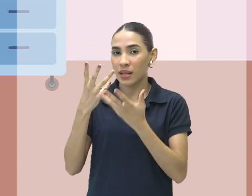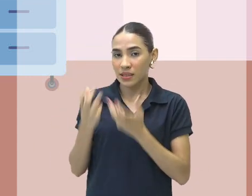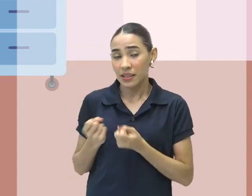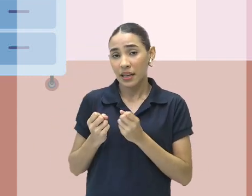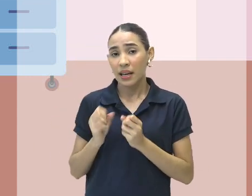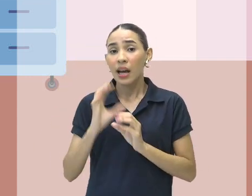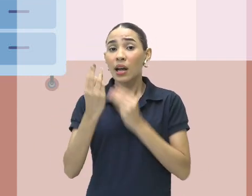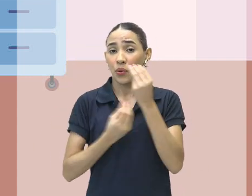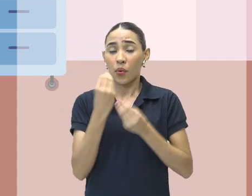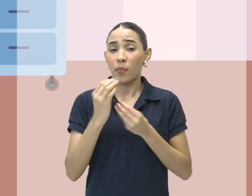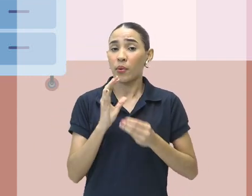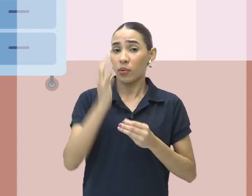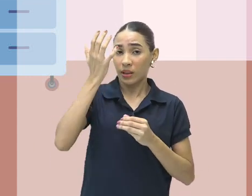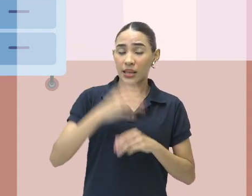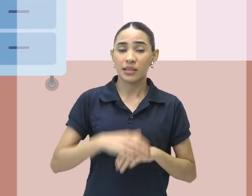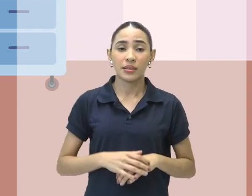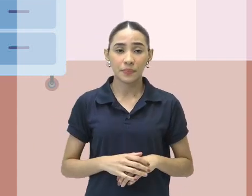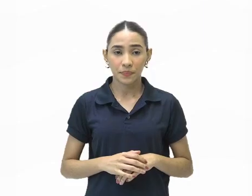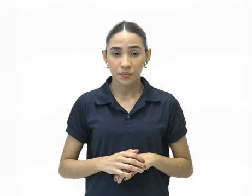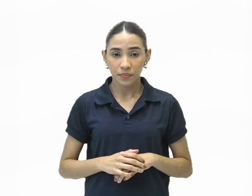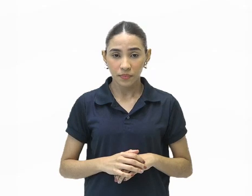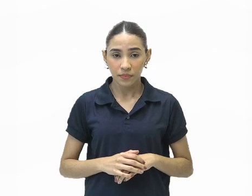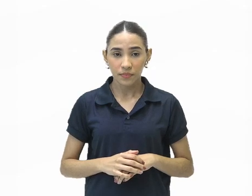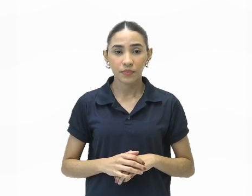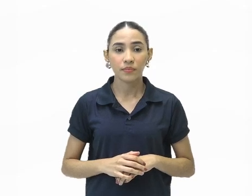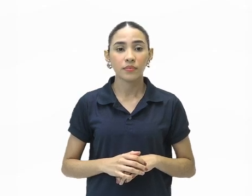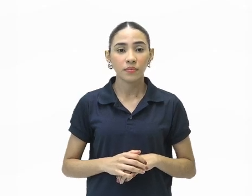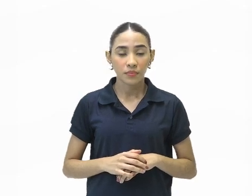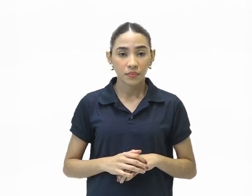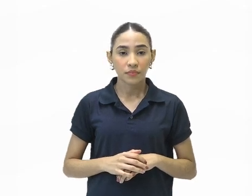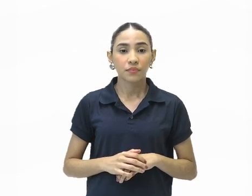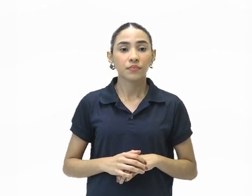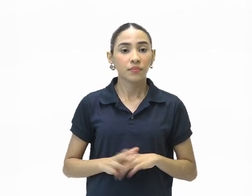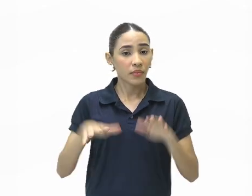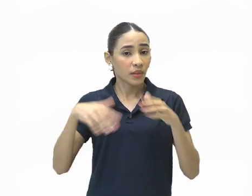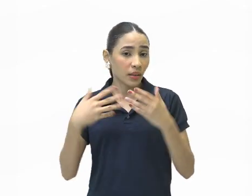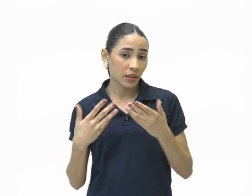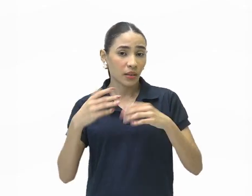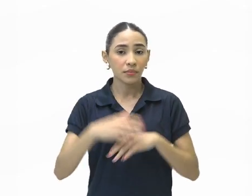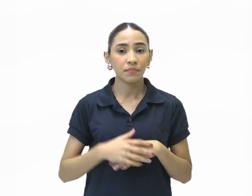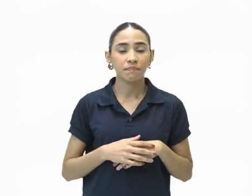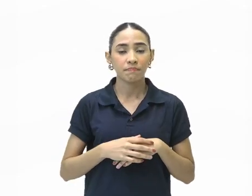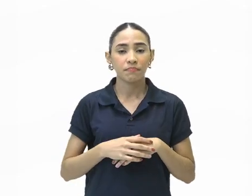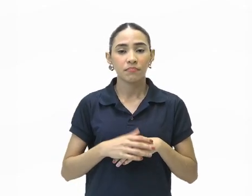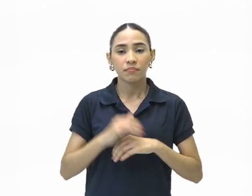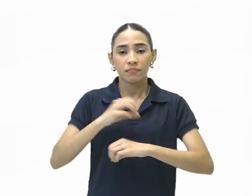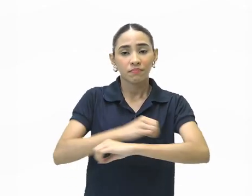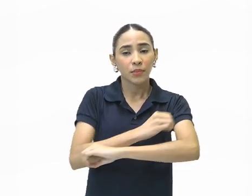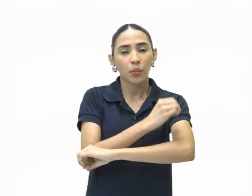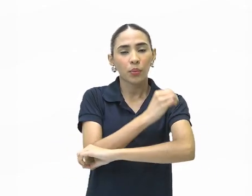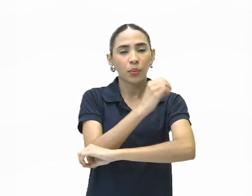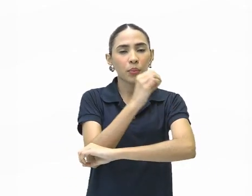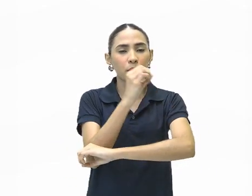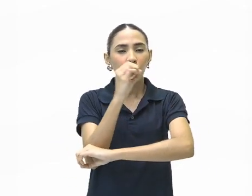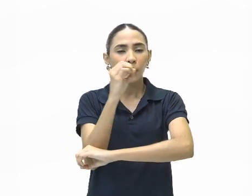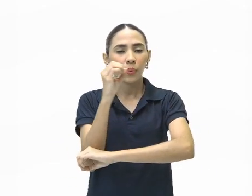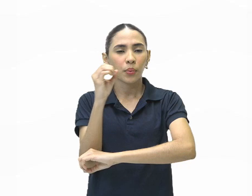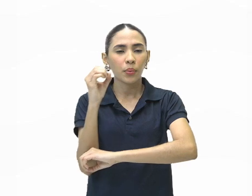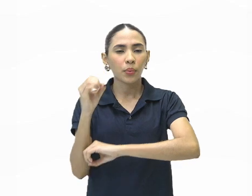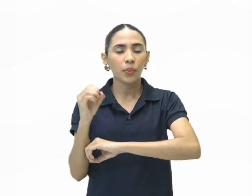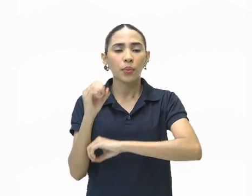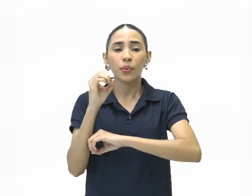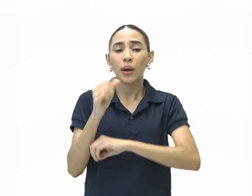acontece a situação final, professor? Olha só. Então, como se ouvisse a chegada do sol, a